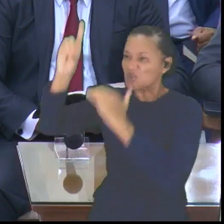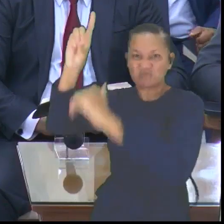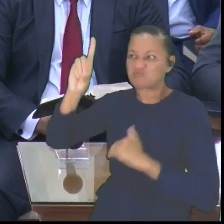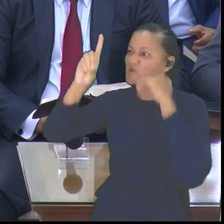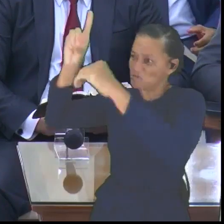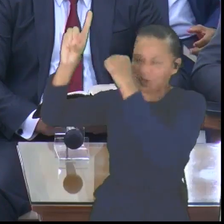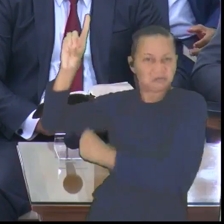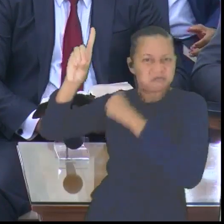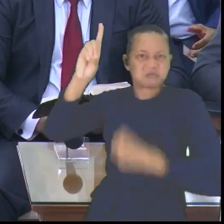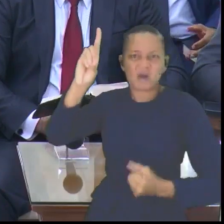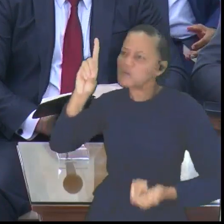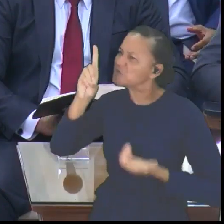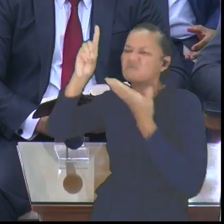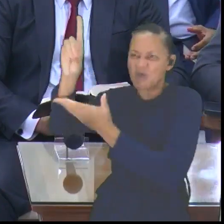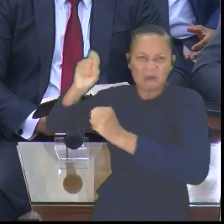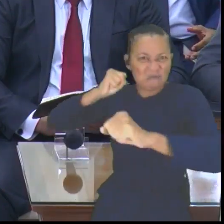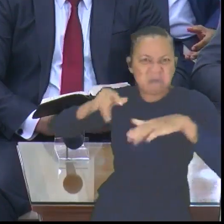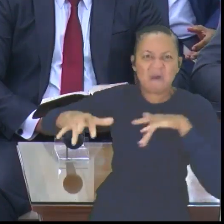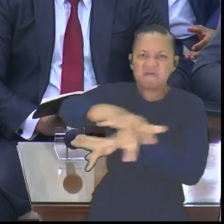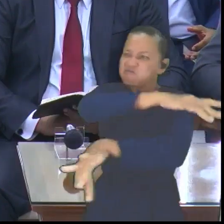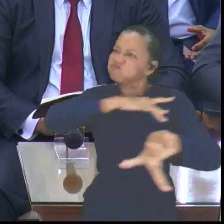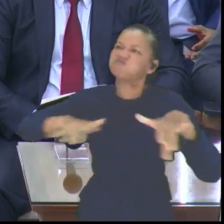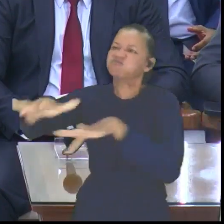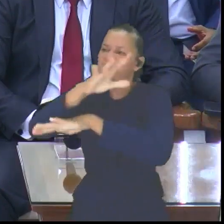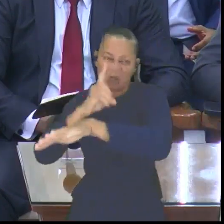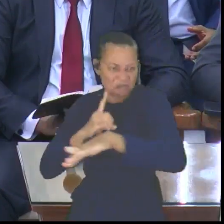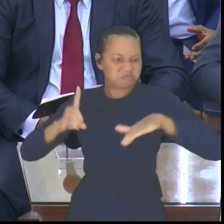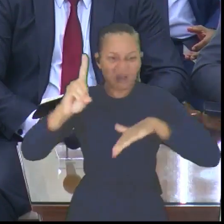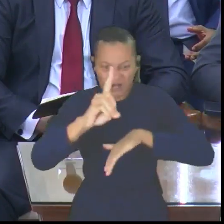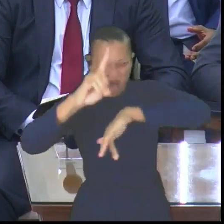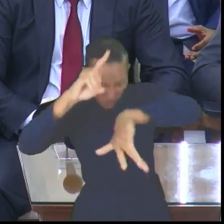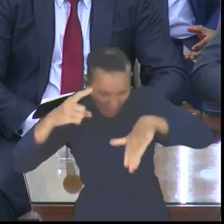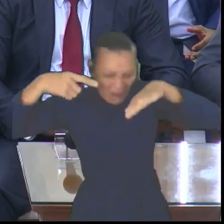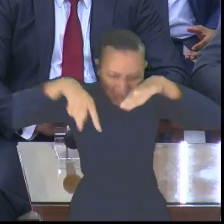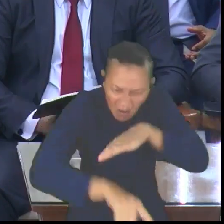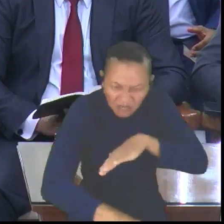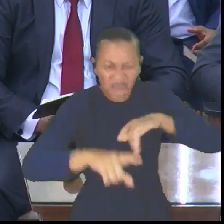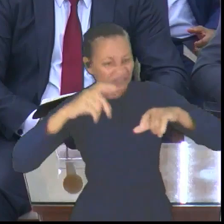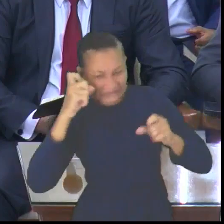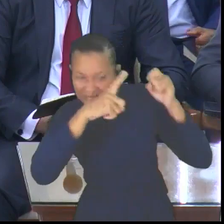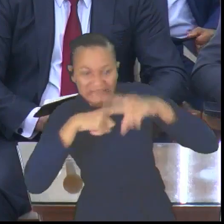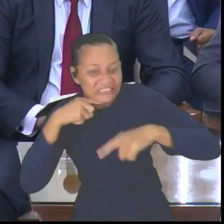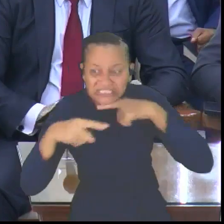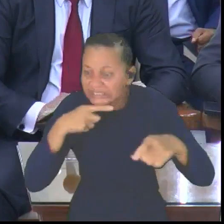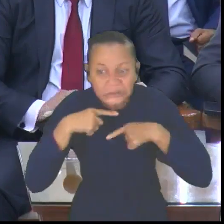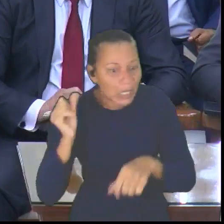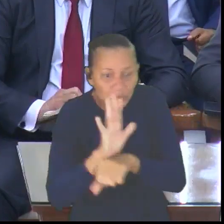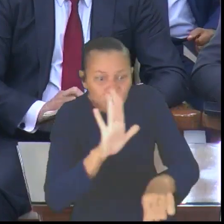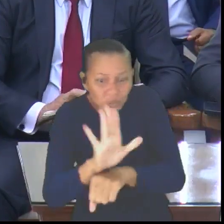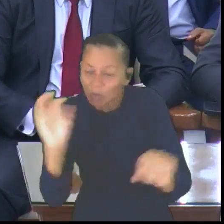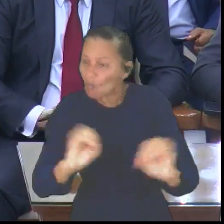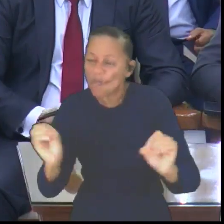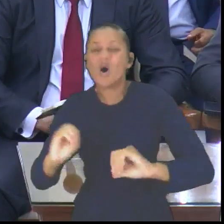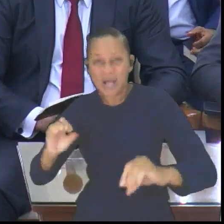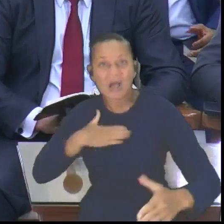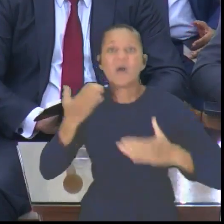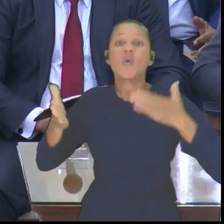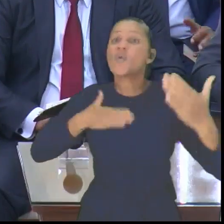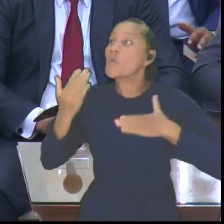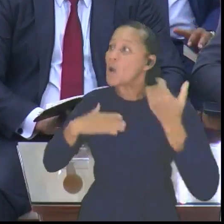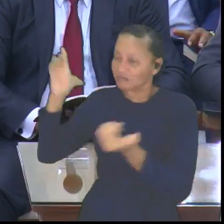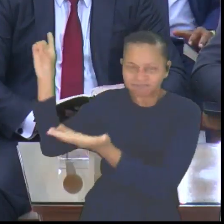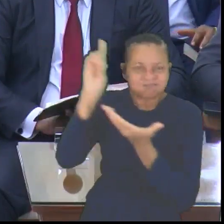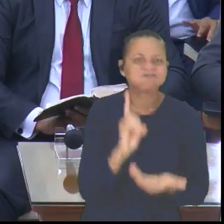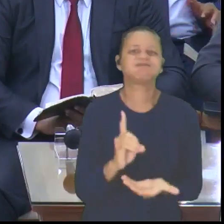grande e poderoso, que age, que vai aonde ninguém vai, que pega o que ninguém pega, que surpreende, que é Deus de